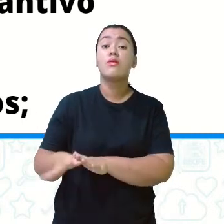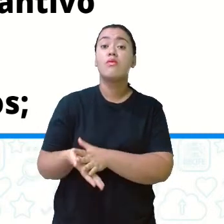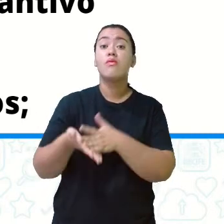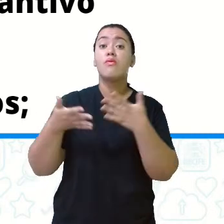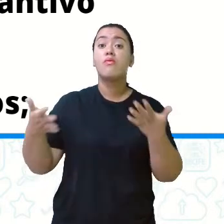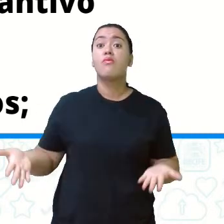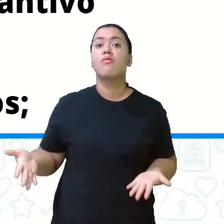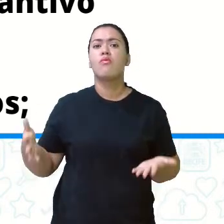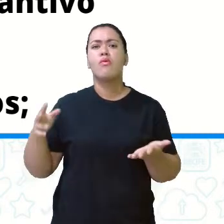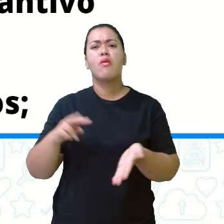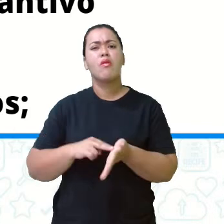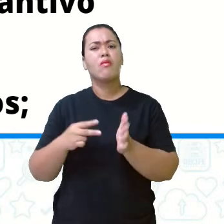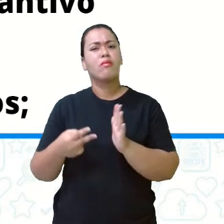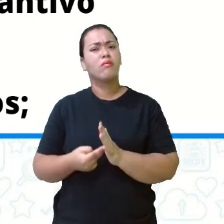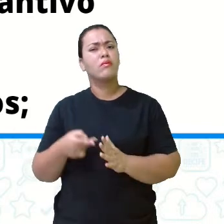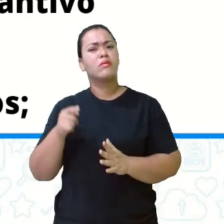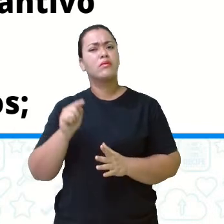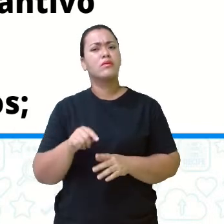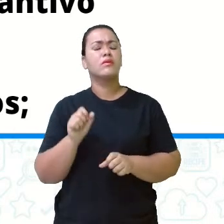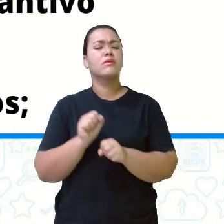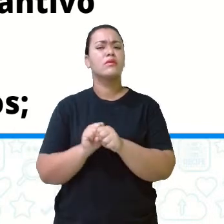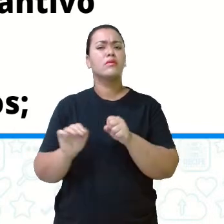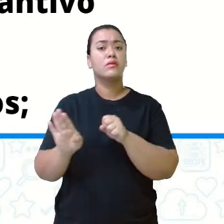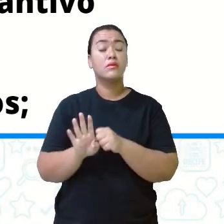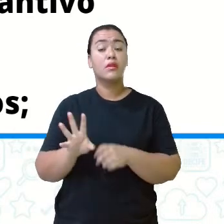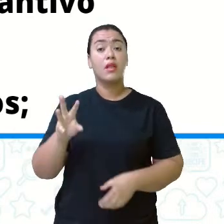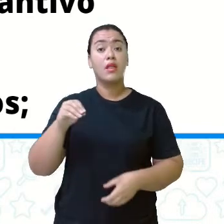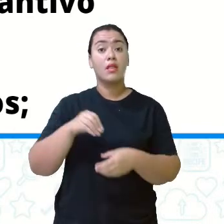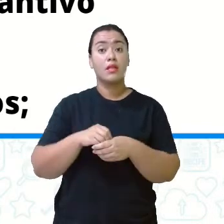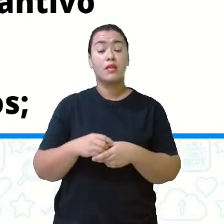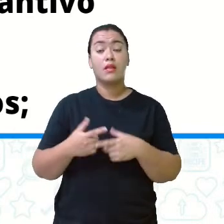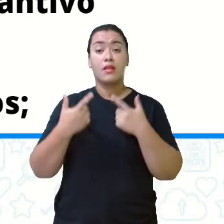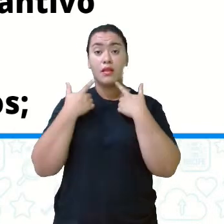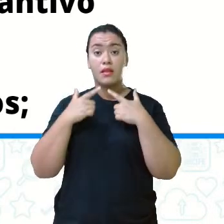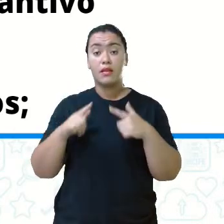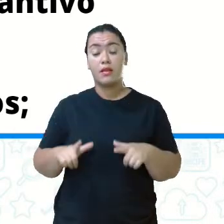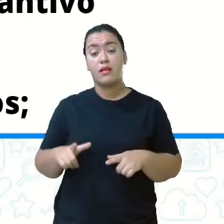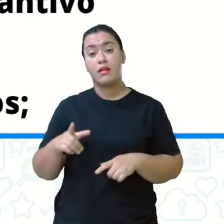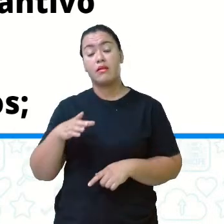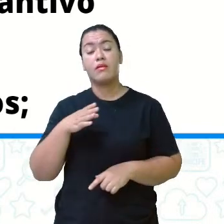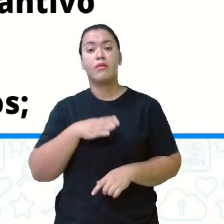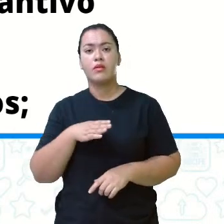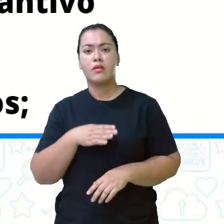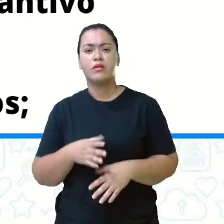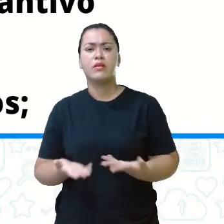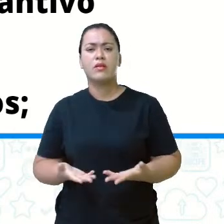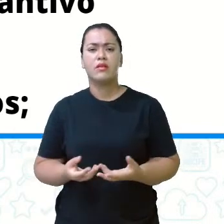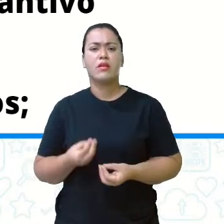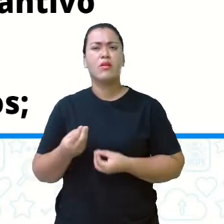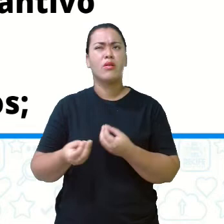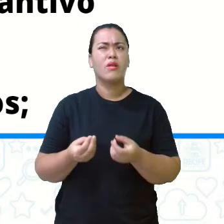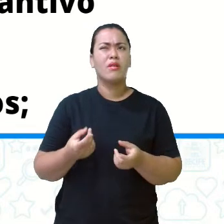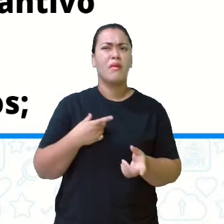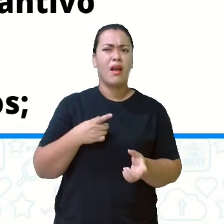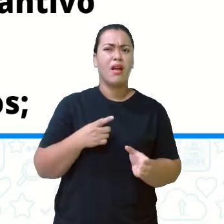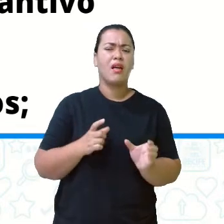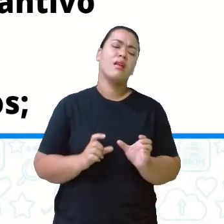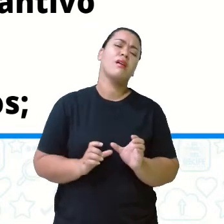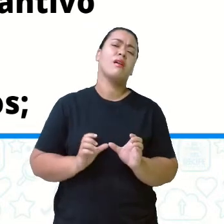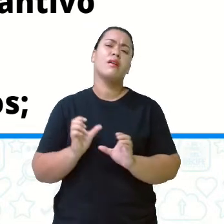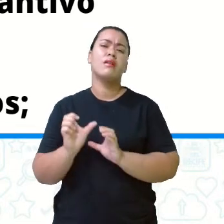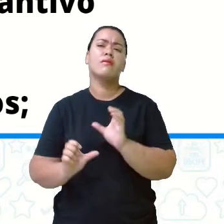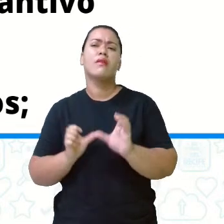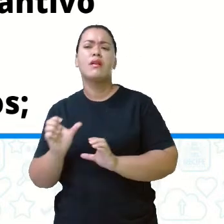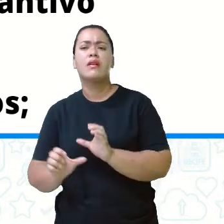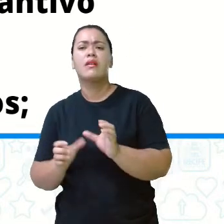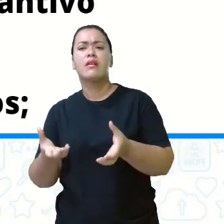a função do substantivo na nossa língua e flexão, como é que ele muda, como é que ele varia, de acordo com o